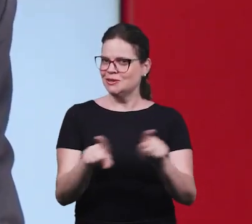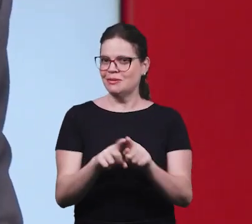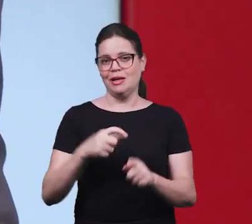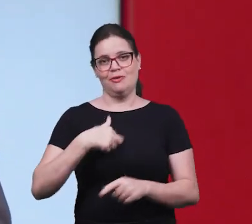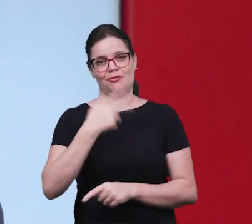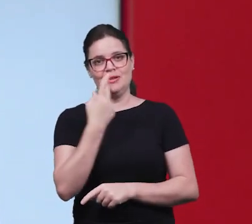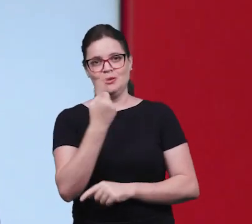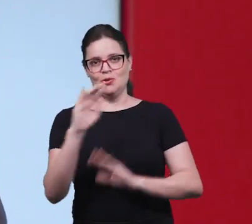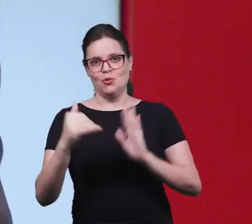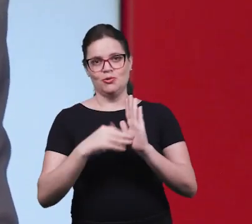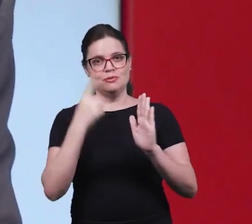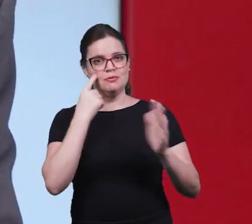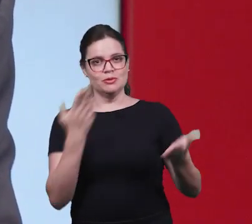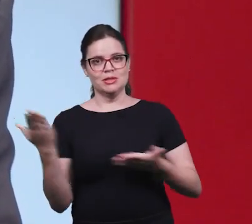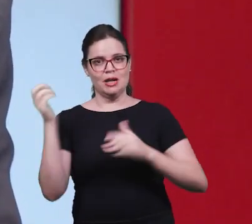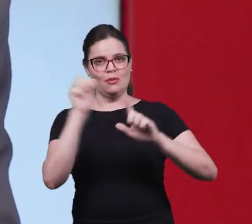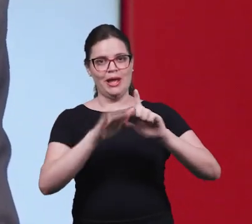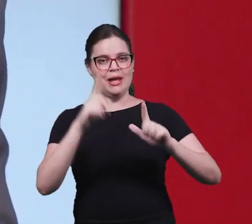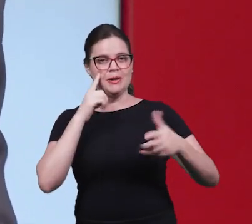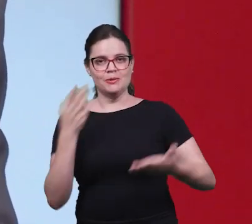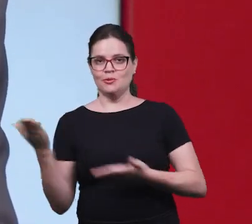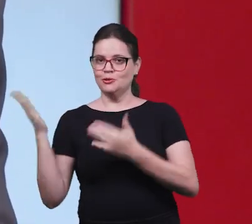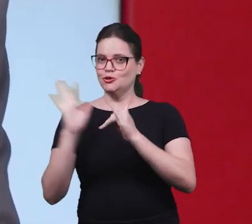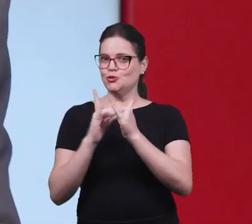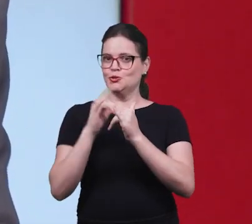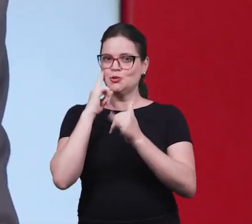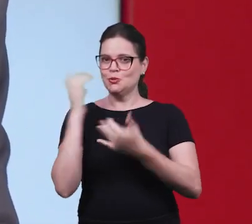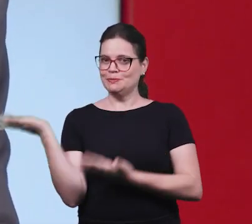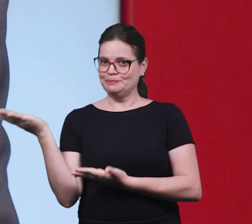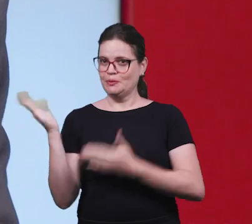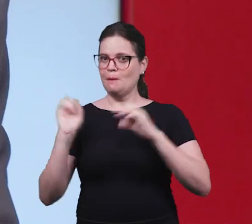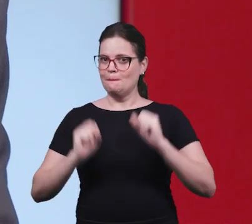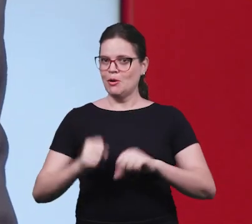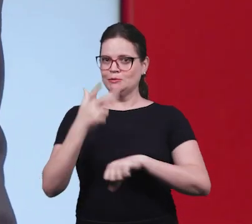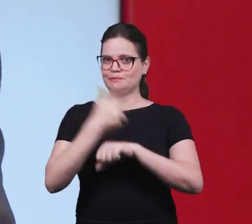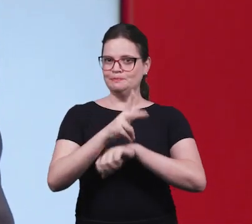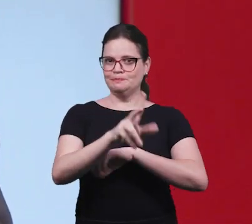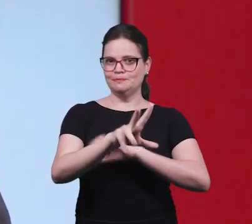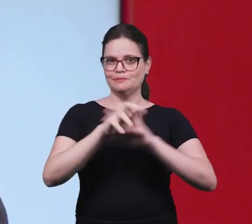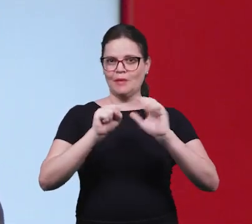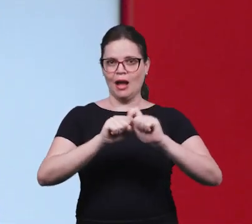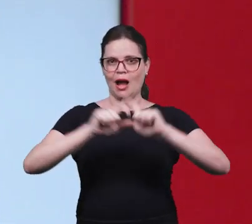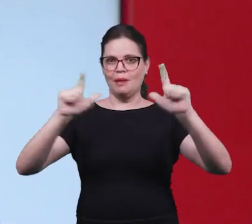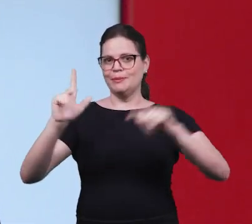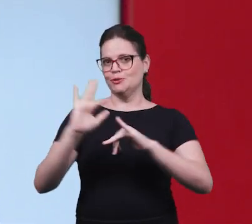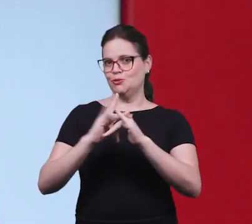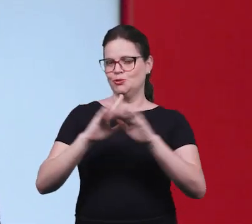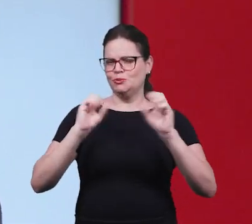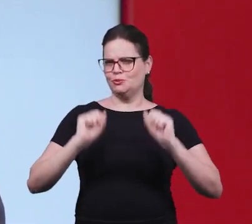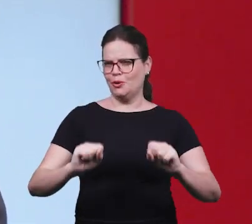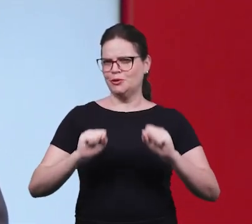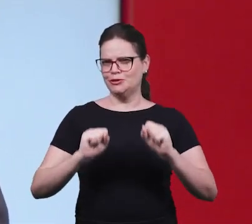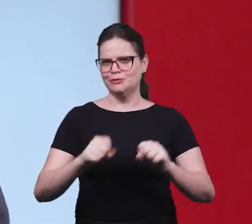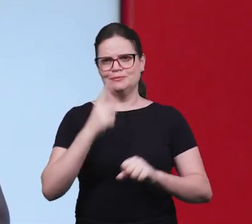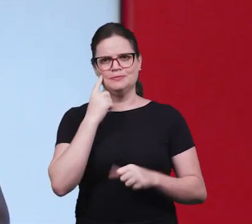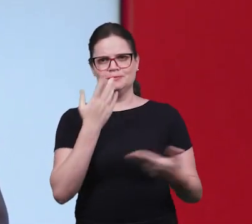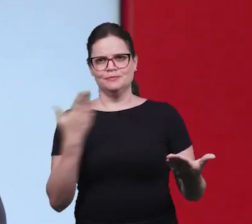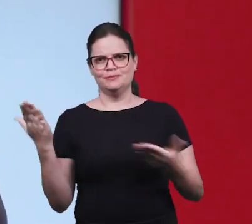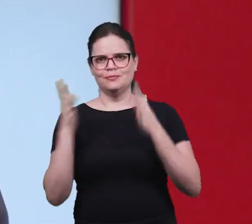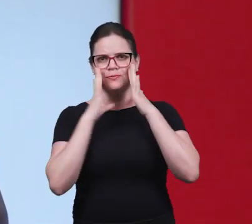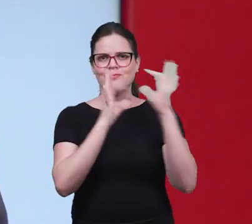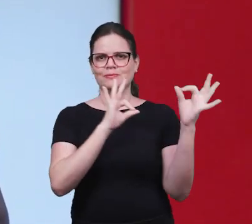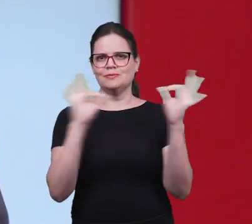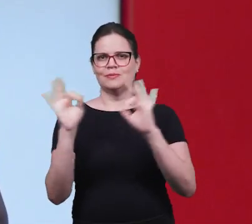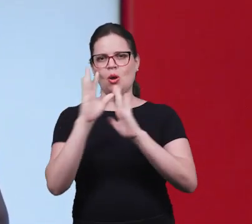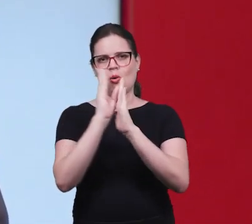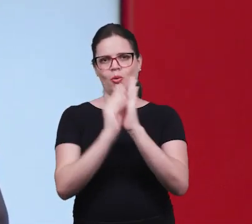falei que no final a gente ia trazer de novo o QR Code para o canal do YouTube. Está aparecendo na tela. É só apontar a câmera do seu celular para ele. Você vai acompanhar